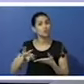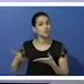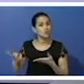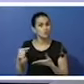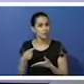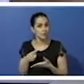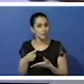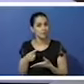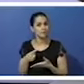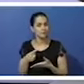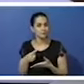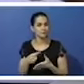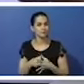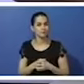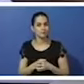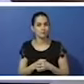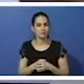certo? Então, raiz quadrada de x² é x, raiz quadrada de 4 é 2, porque 2 vezes 2 é 4. Tá vendo que ficou o x e o